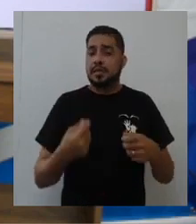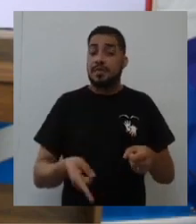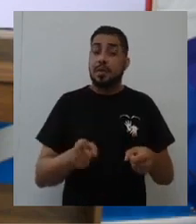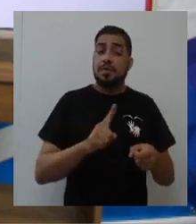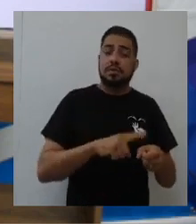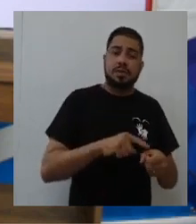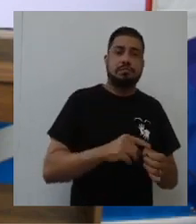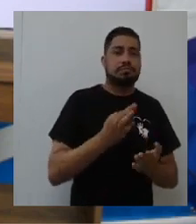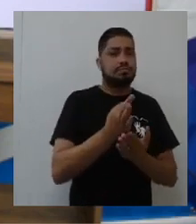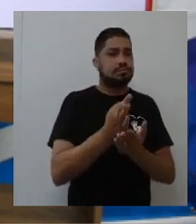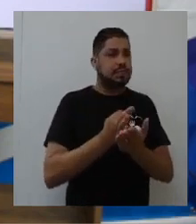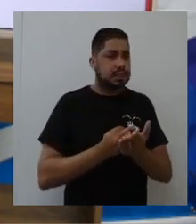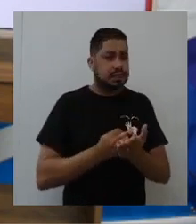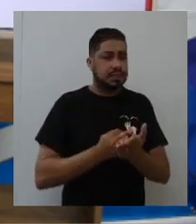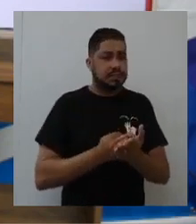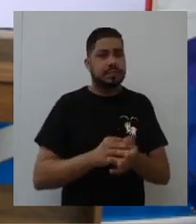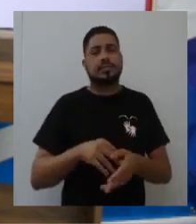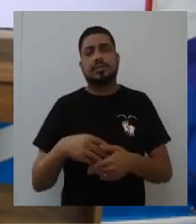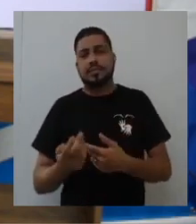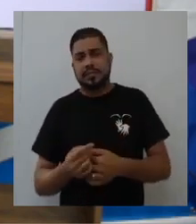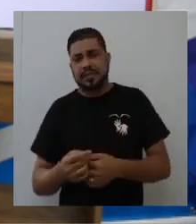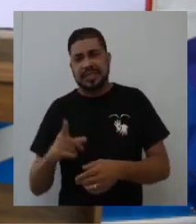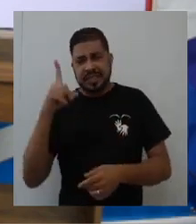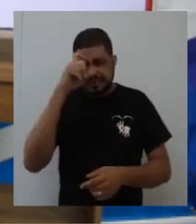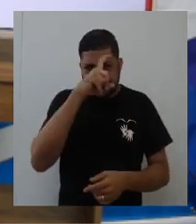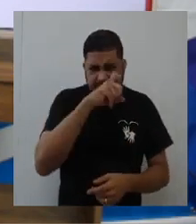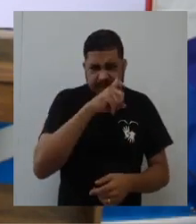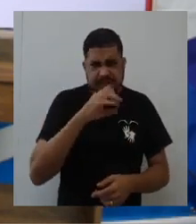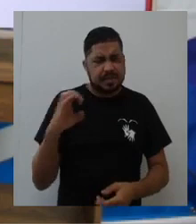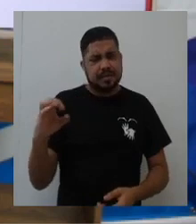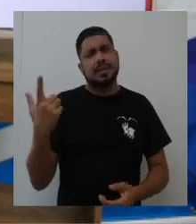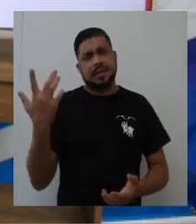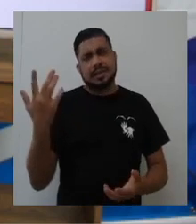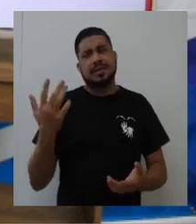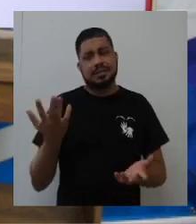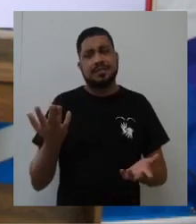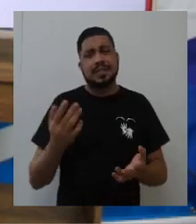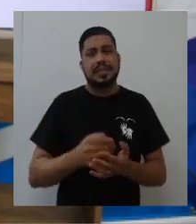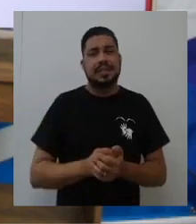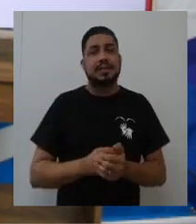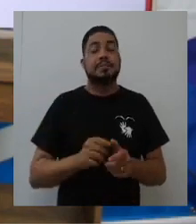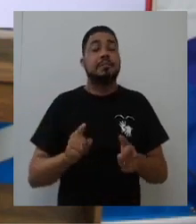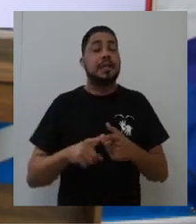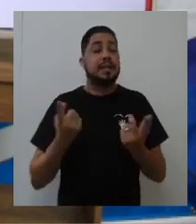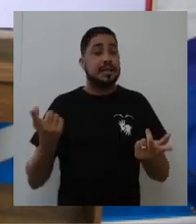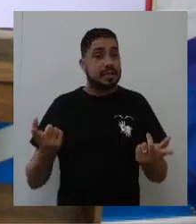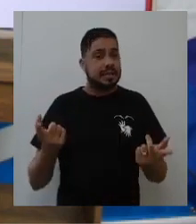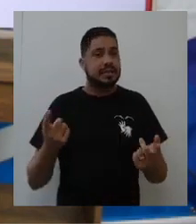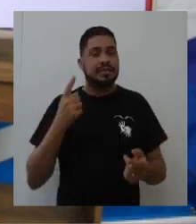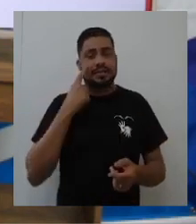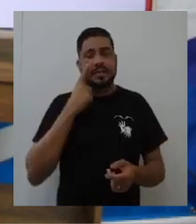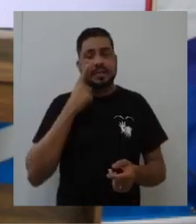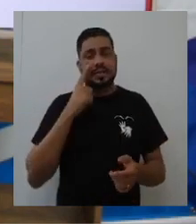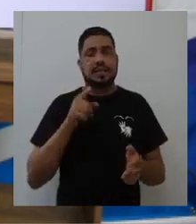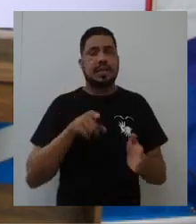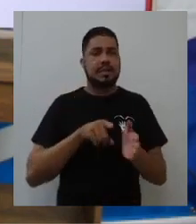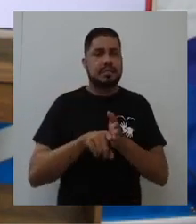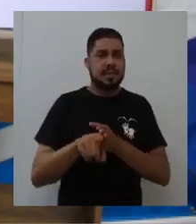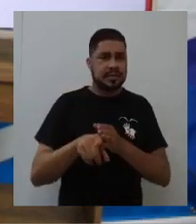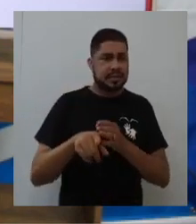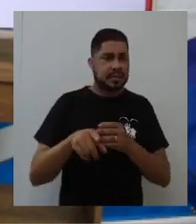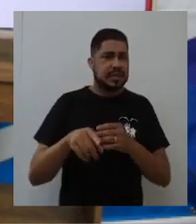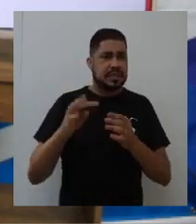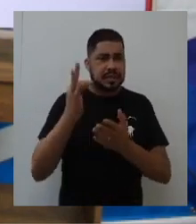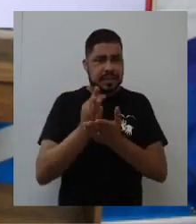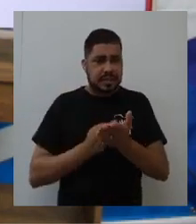tá? E é exatamente isso que a gente vai fazer. Dá trabalho? Claro que dá, justamente. Mas olha só, a pergunta é, segundo o texto,